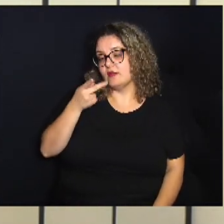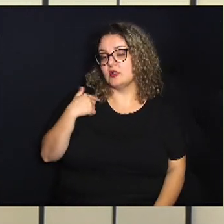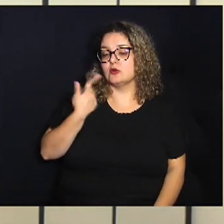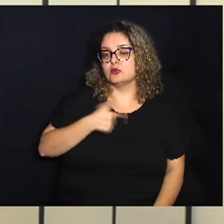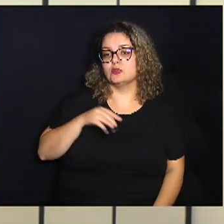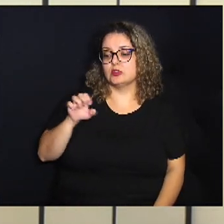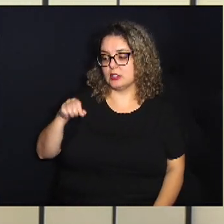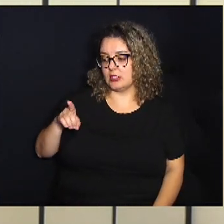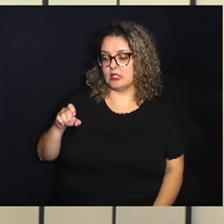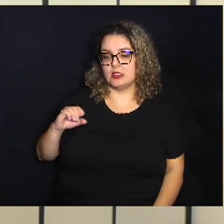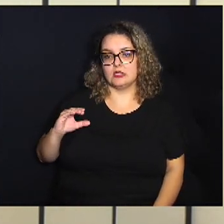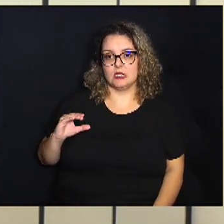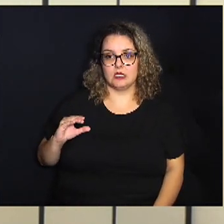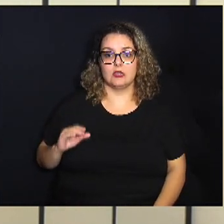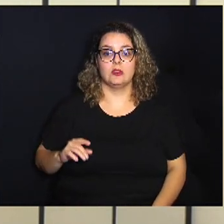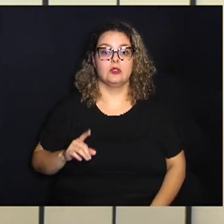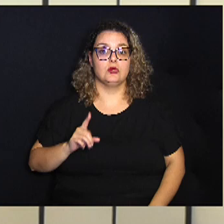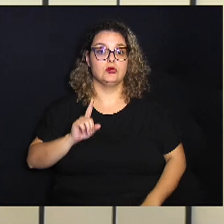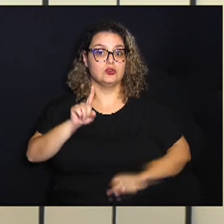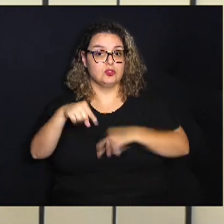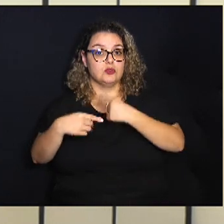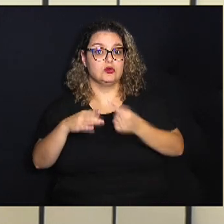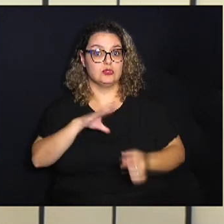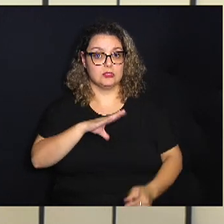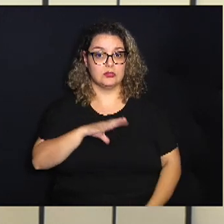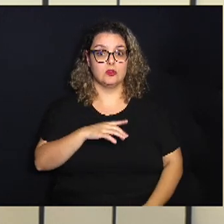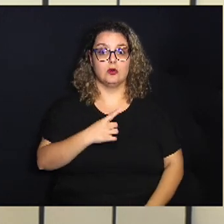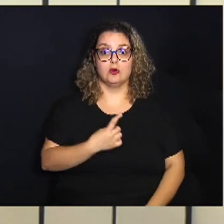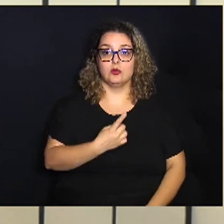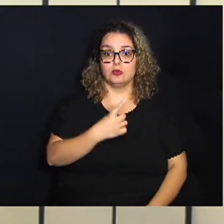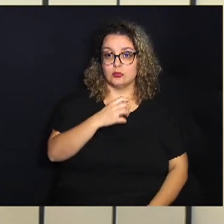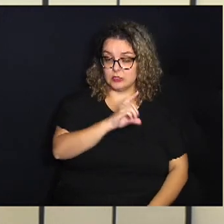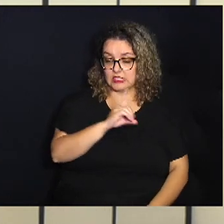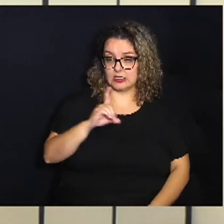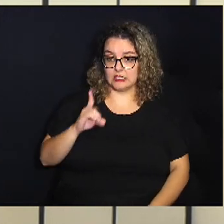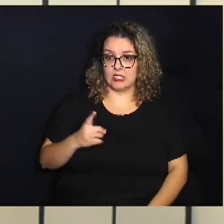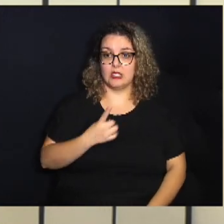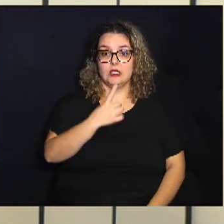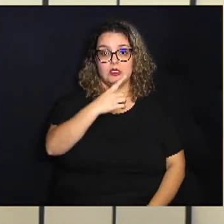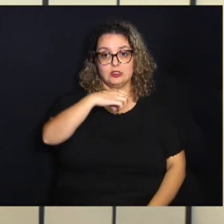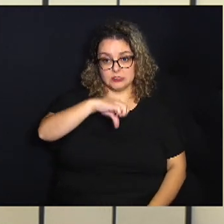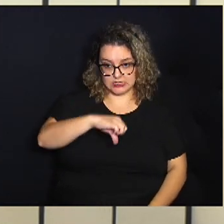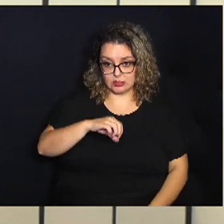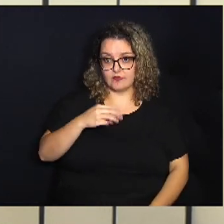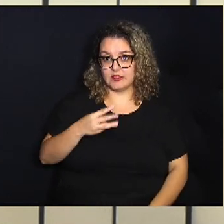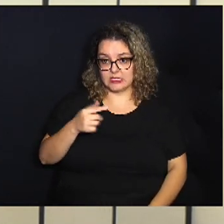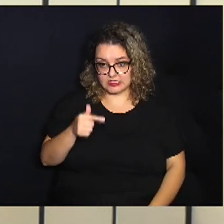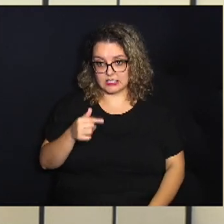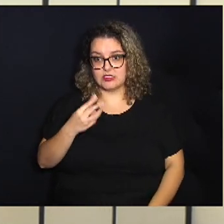Para chamadas realizadas a partir de outra cidade ou DDD, o telefone é o